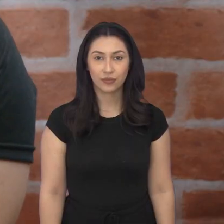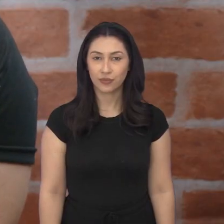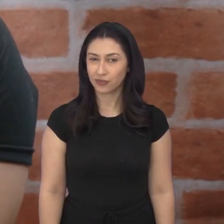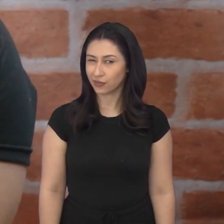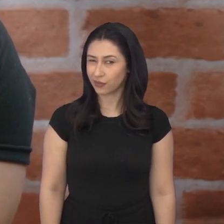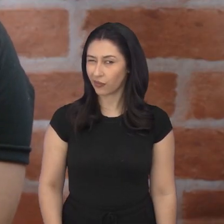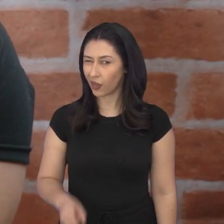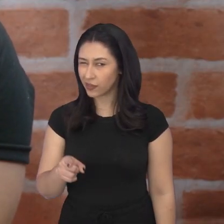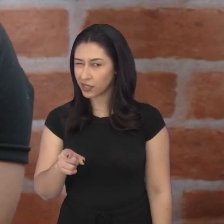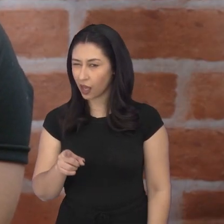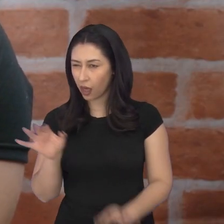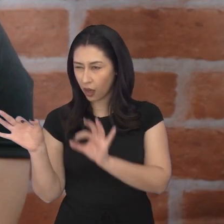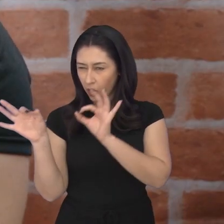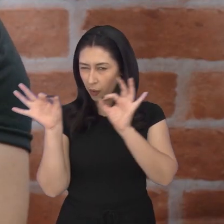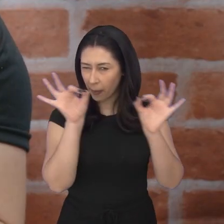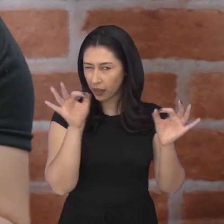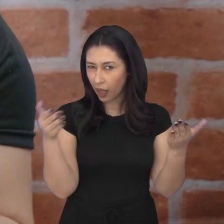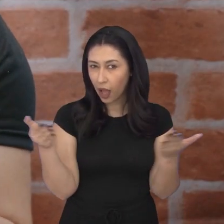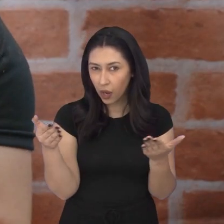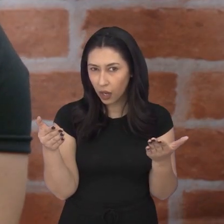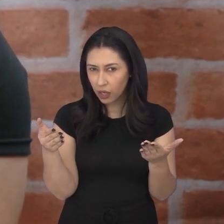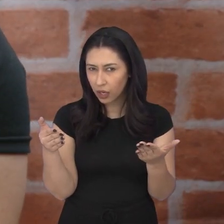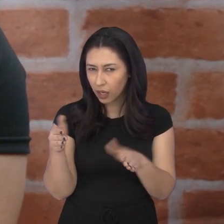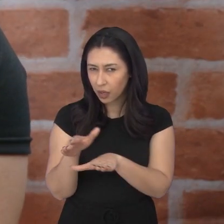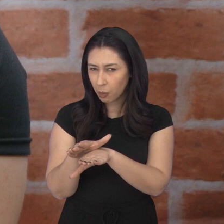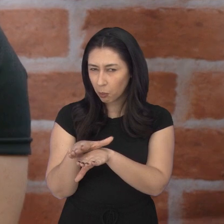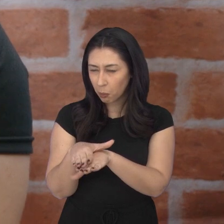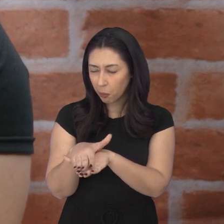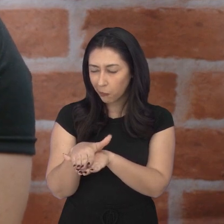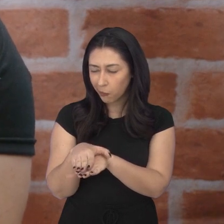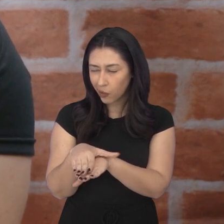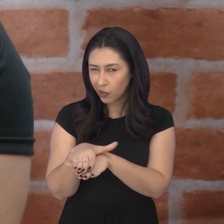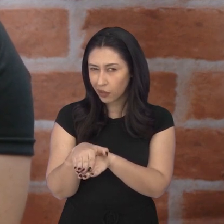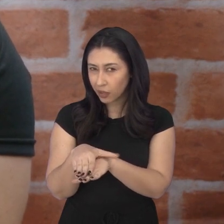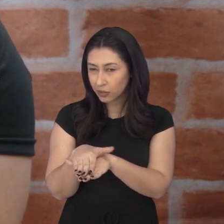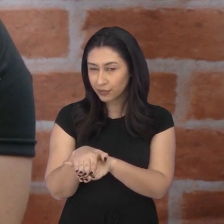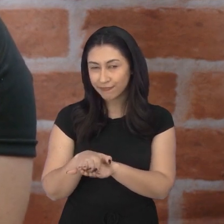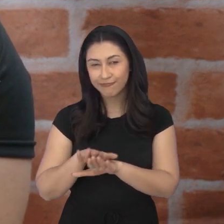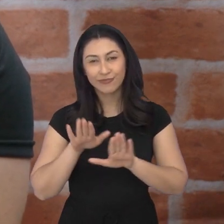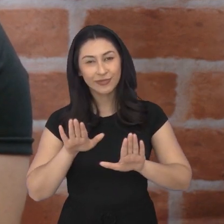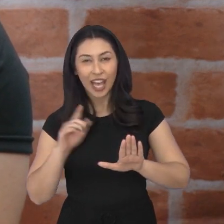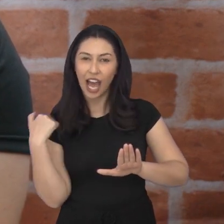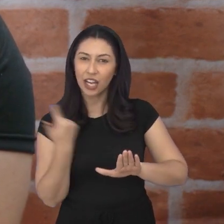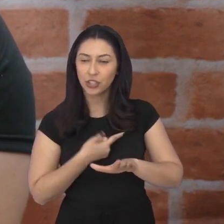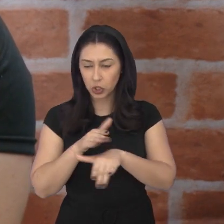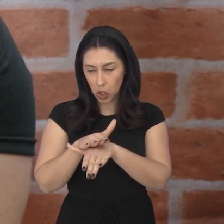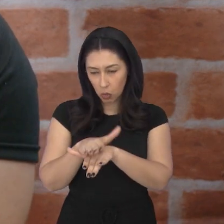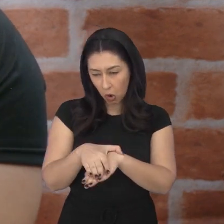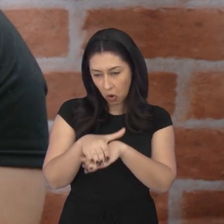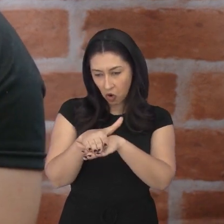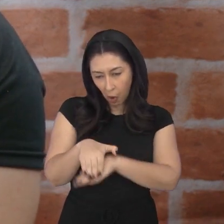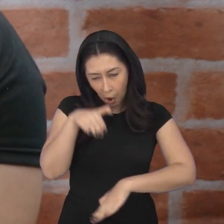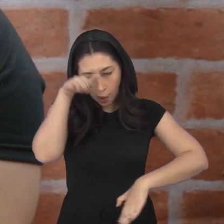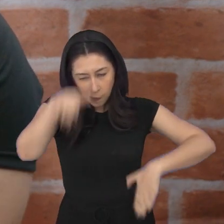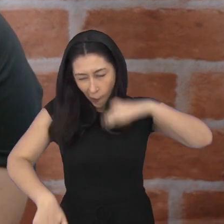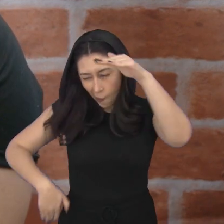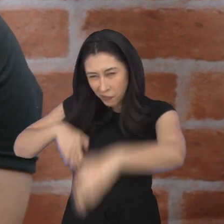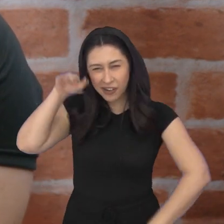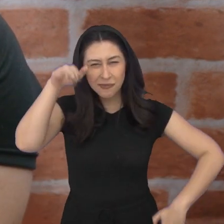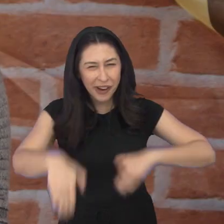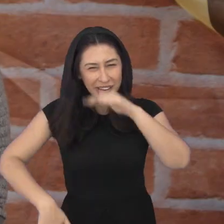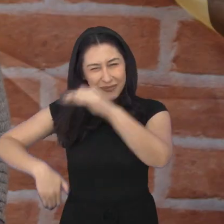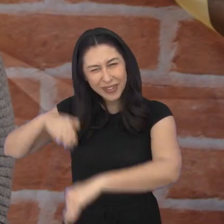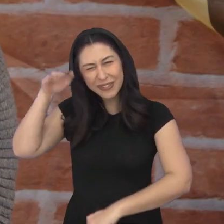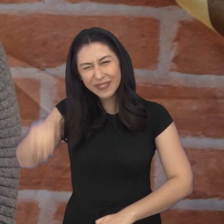Você tá chegando agora aqui no Tá Ligado, tá boiando no assunto? A gente aqui, na verdade, tá nadando no assunto, e nadando de braçada, né